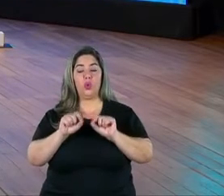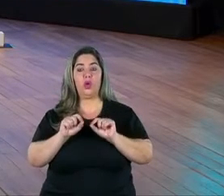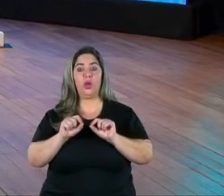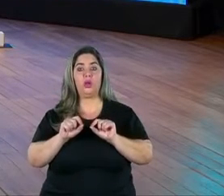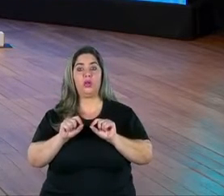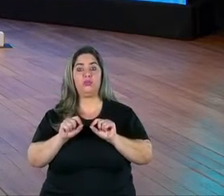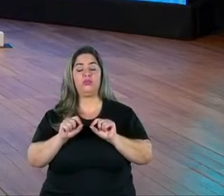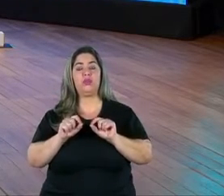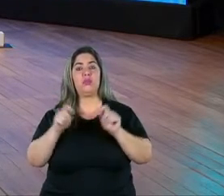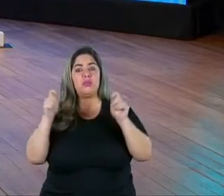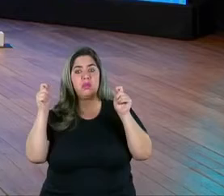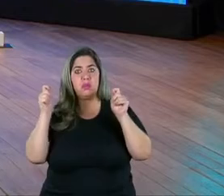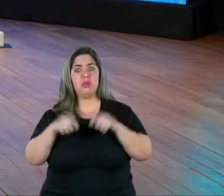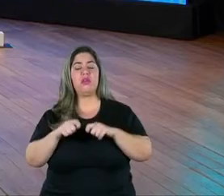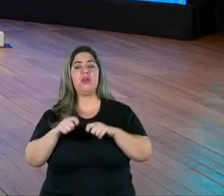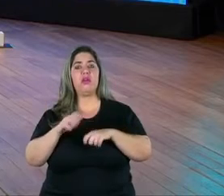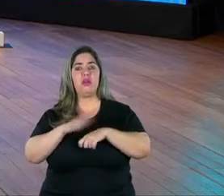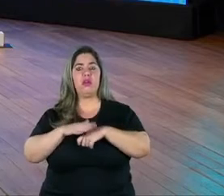aberta